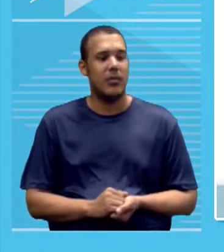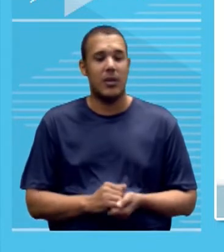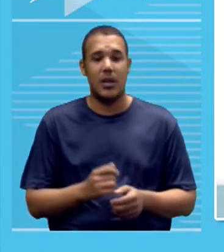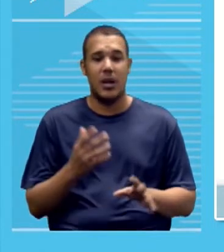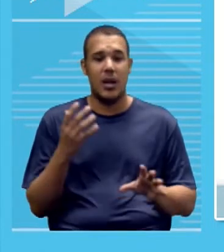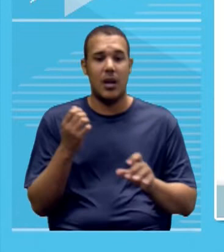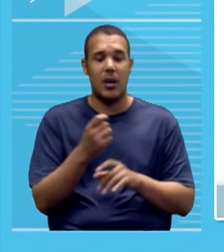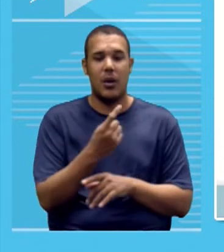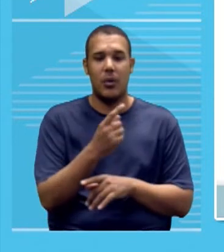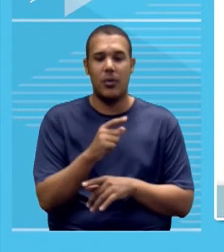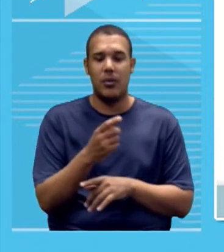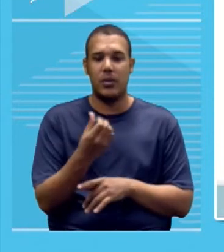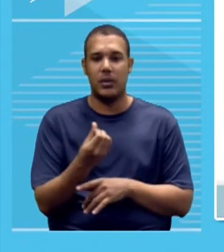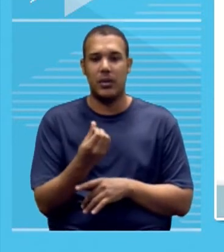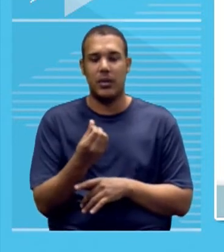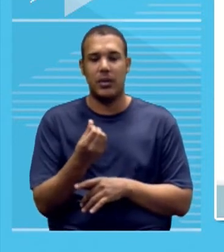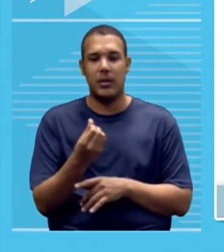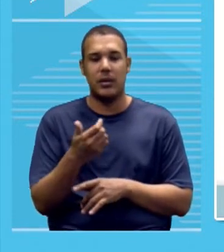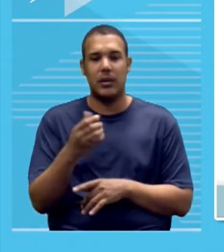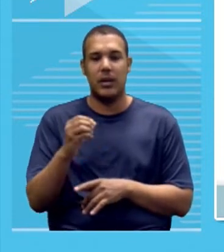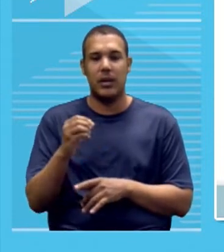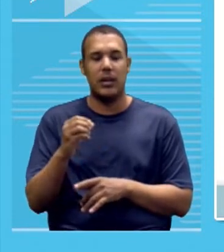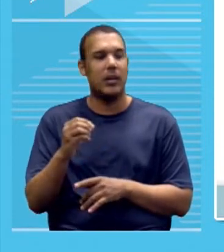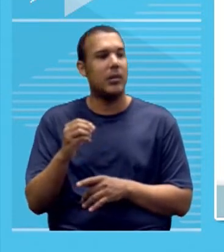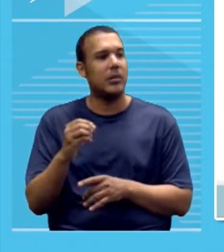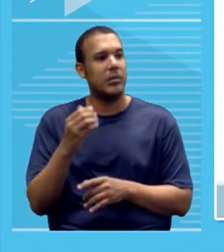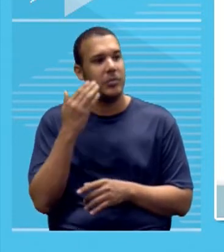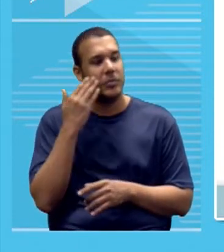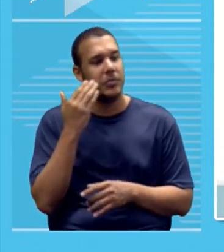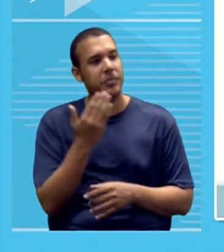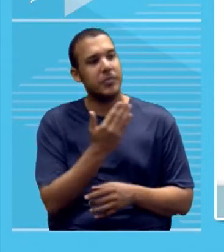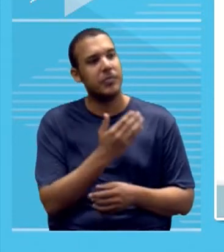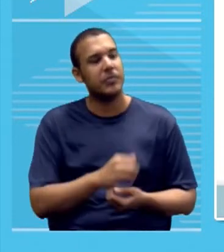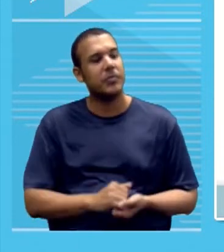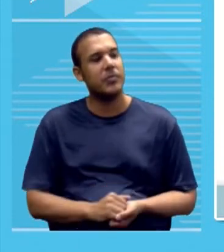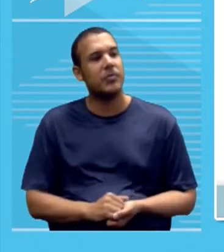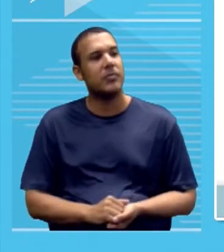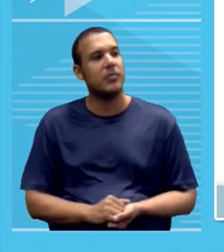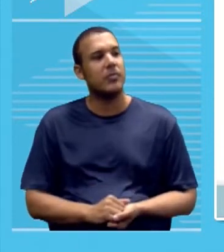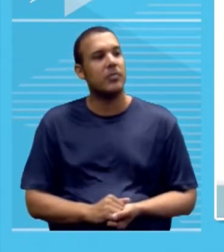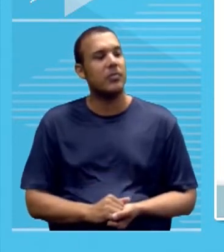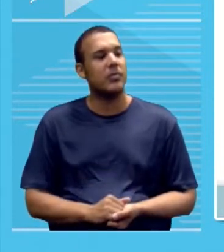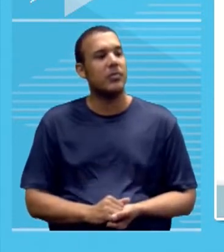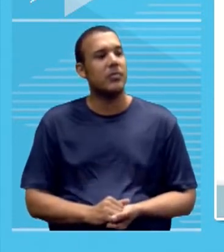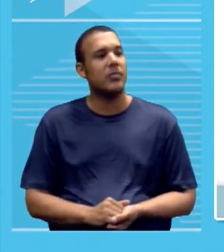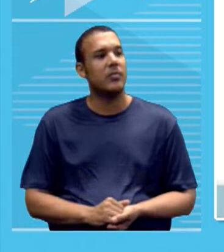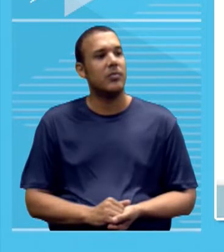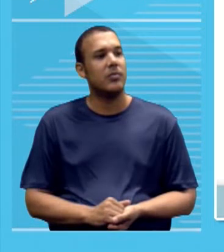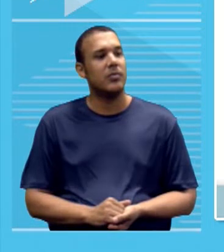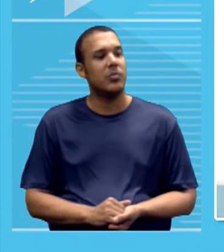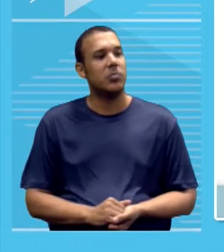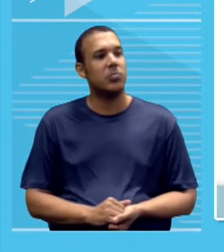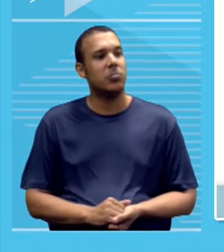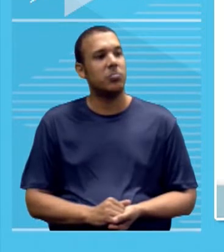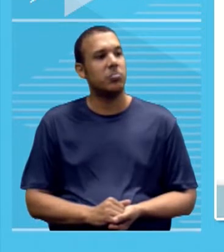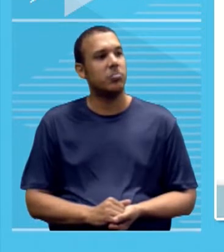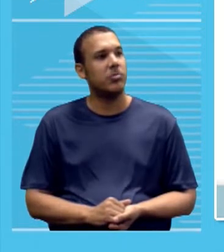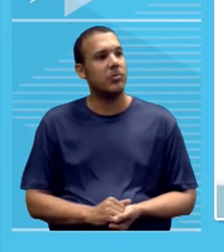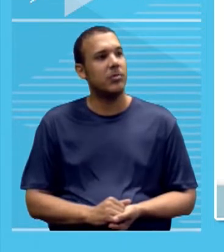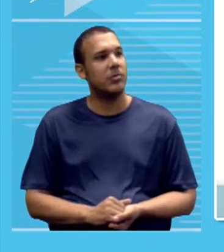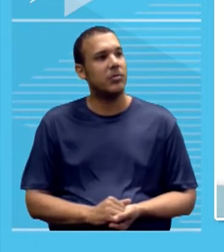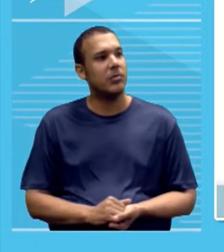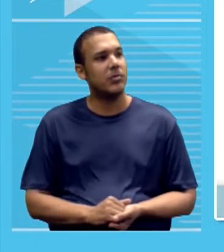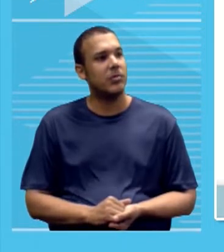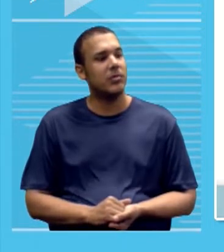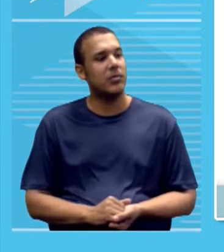1,6 vezes 10 a menos 19. Notação científica, o que é que eu faço? Multiplico os valores, tá bom?